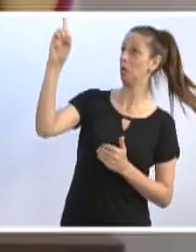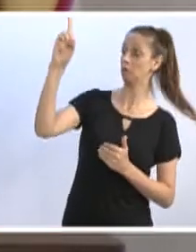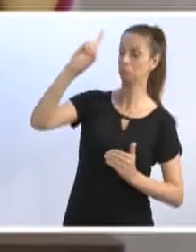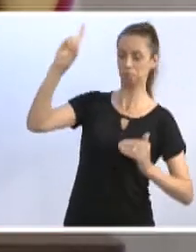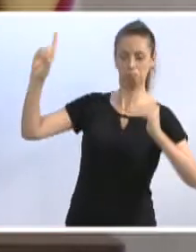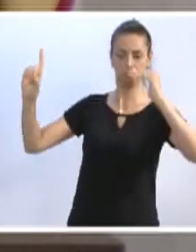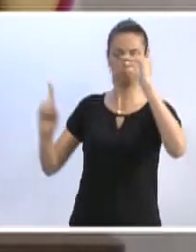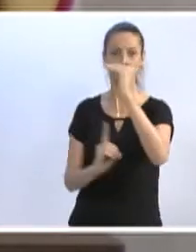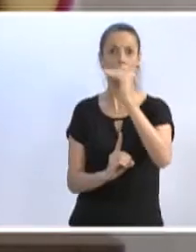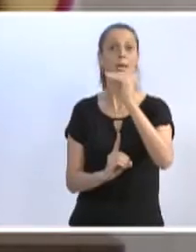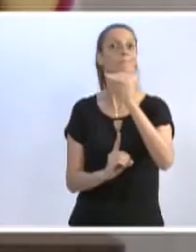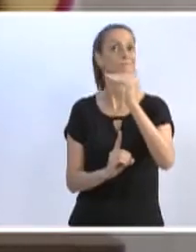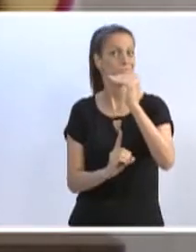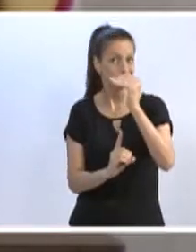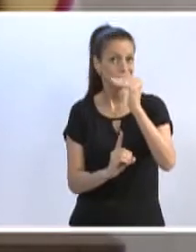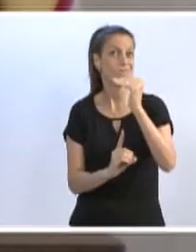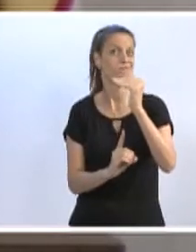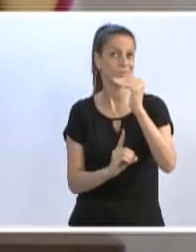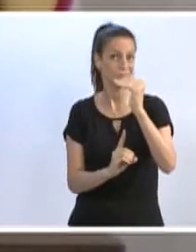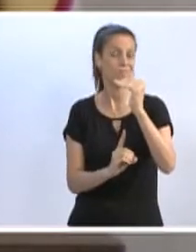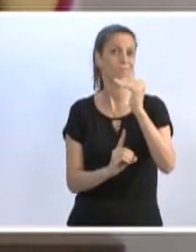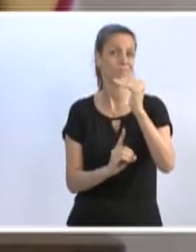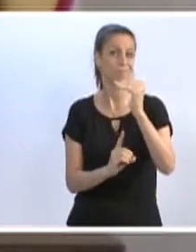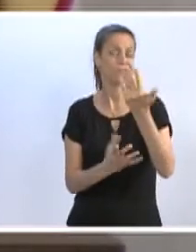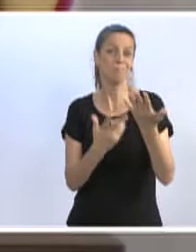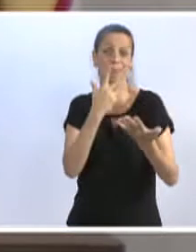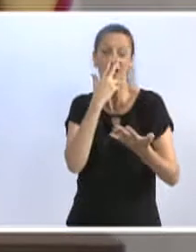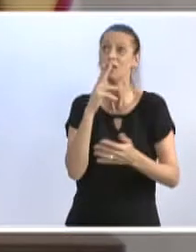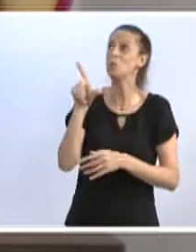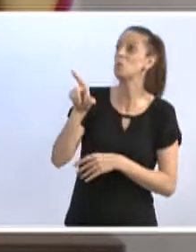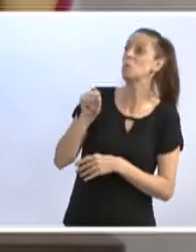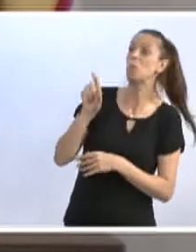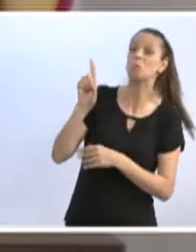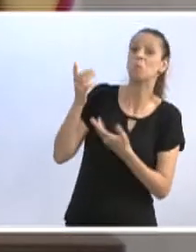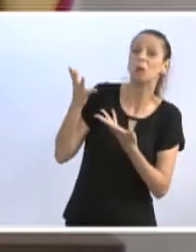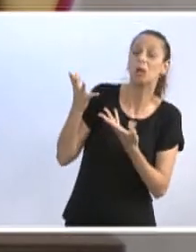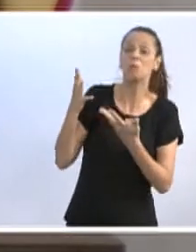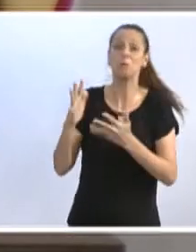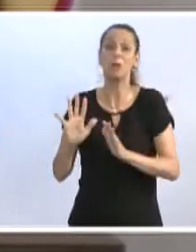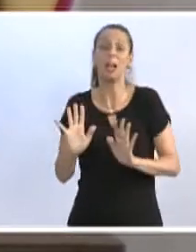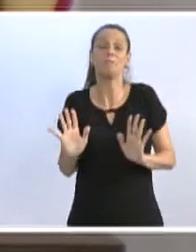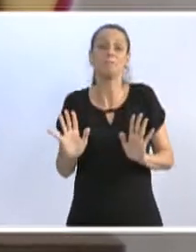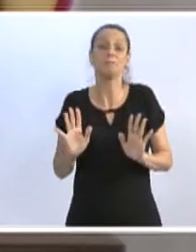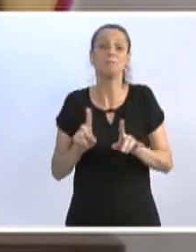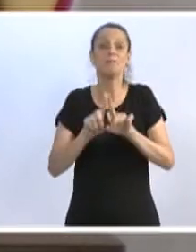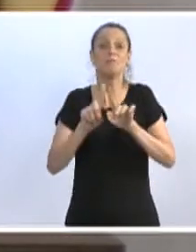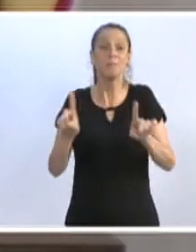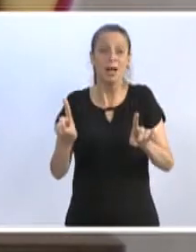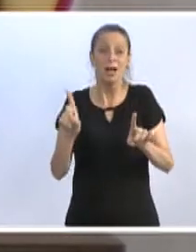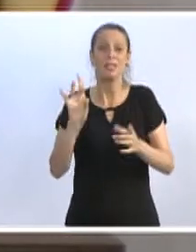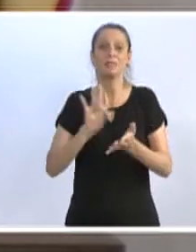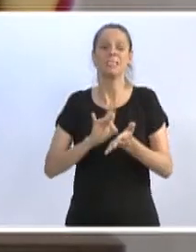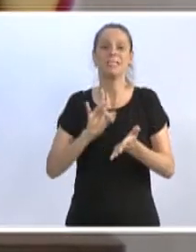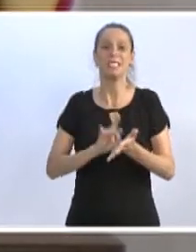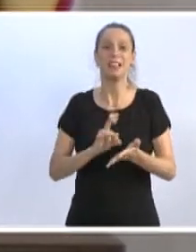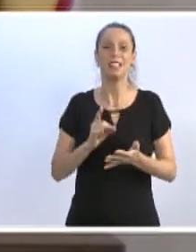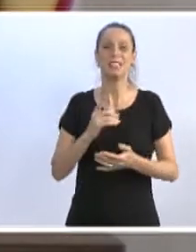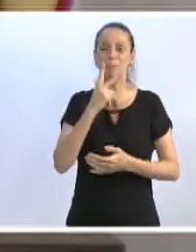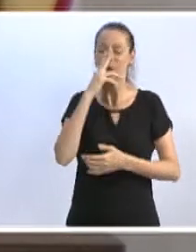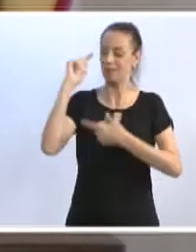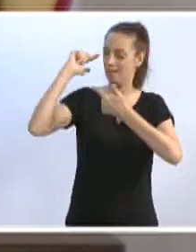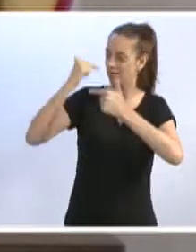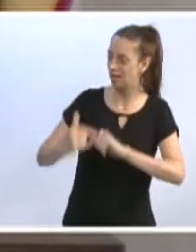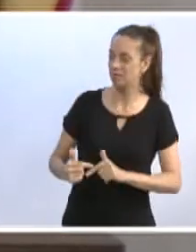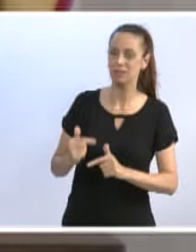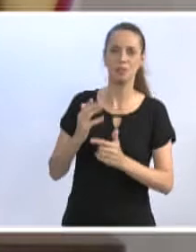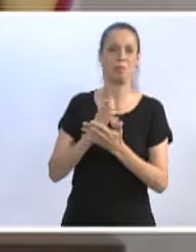Deus acaba sendo talvez uma opção, um tanto remota, mas nunca mais por imposição de tradições,